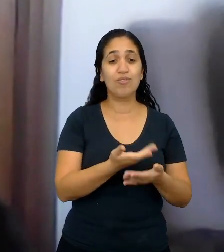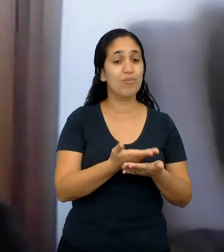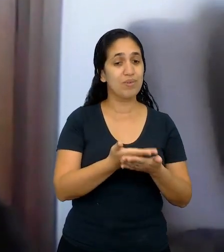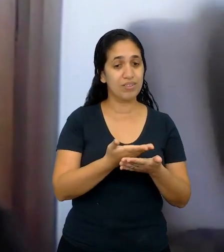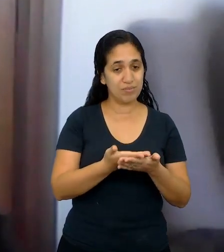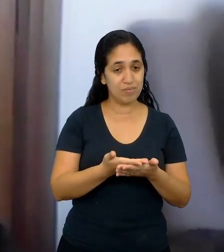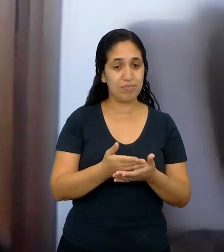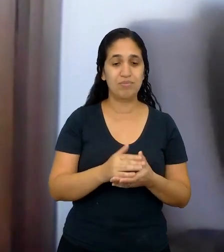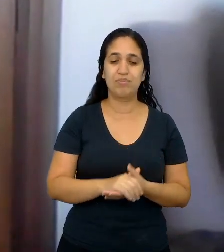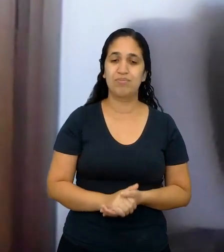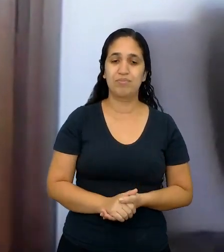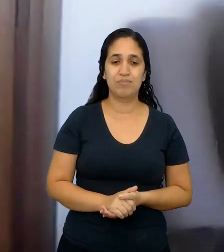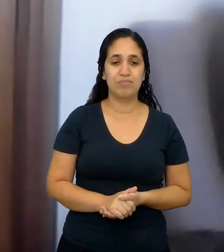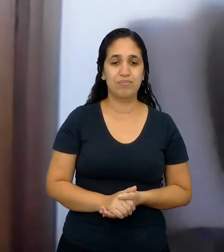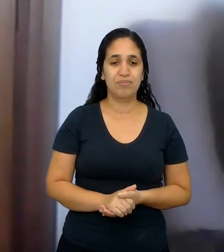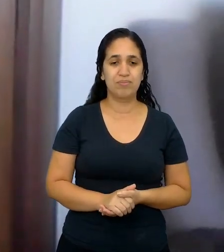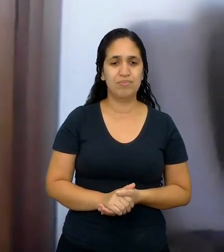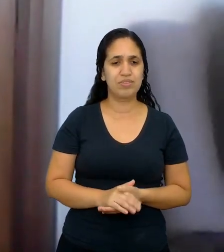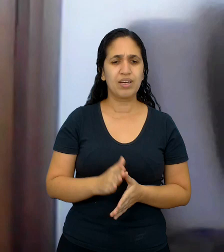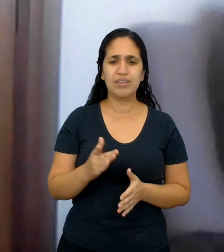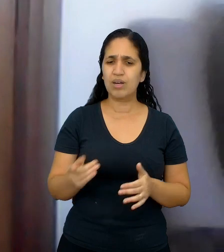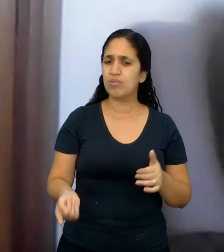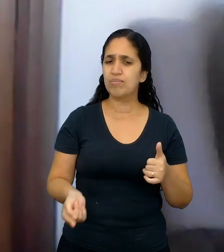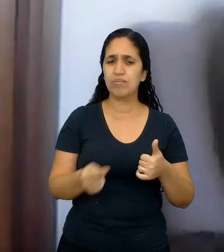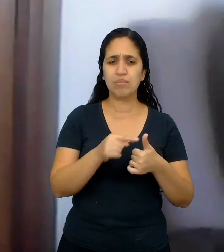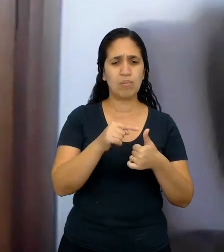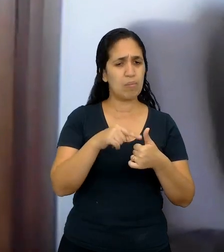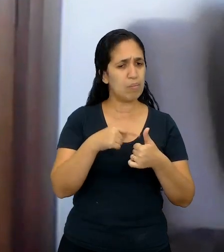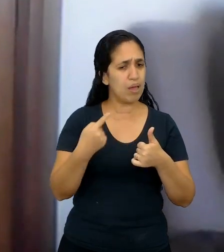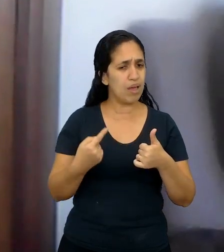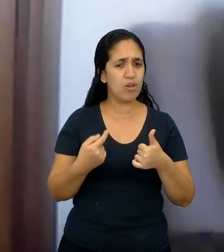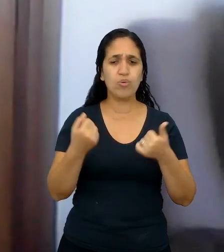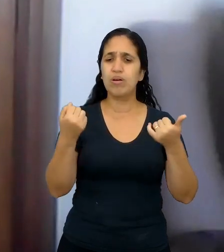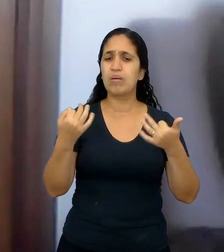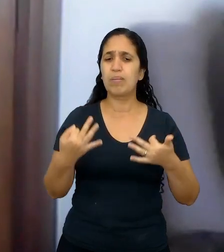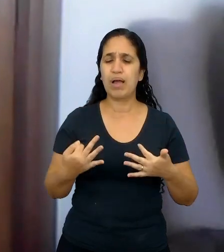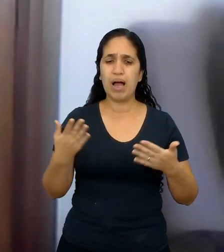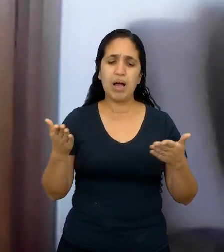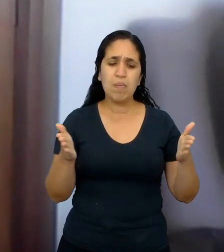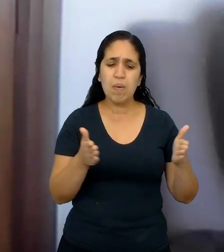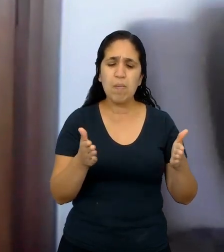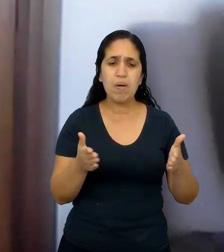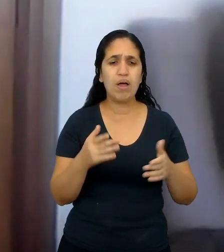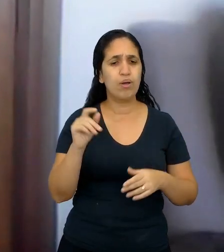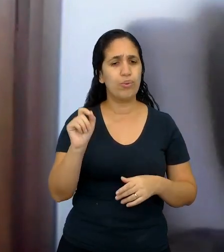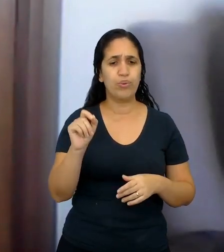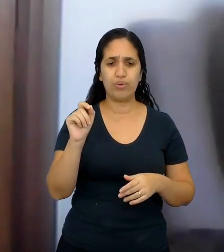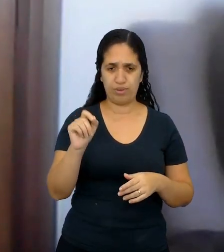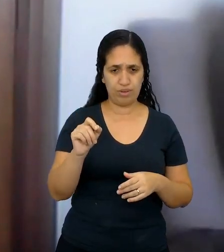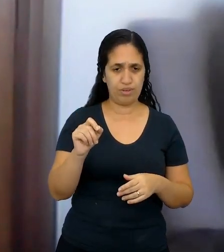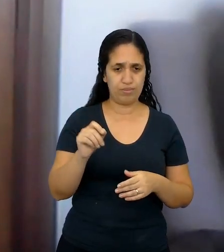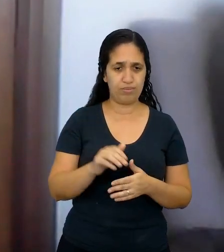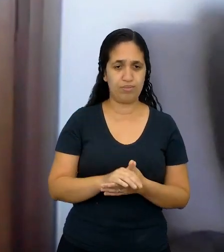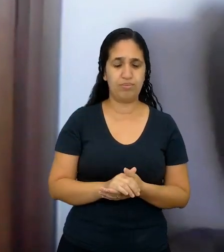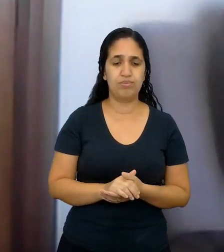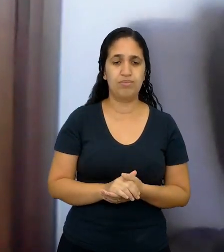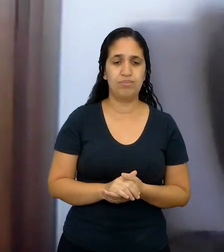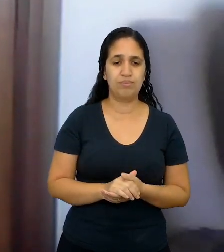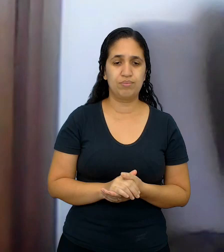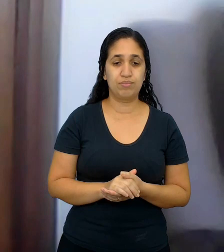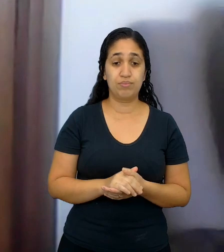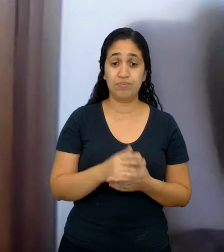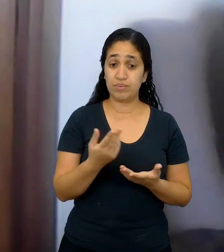bom? Então, em primeiro lugar, né, sempre eu falo para vocês, que momento que nós estamos? Nós estamos